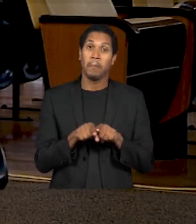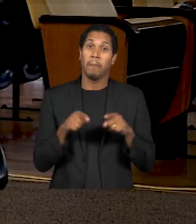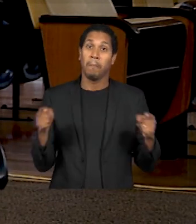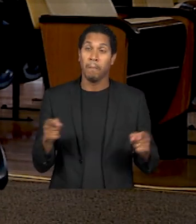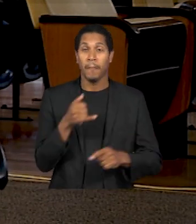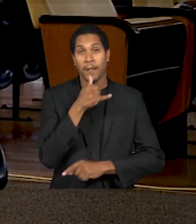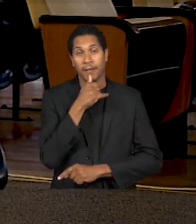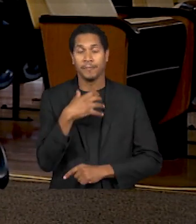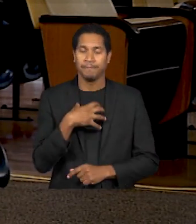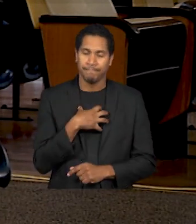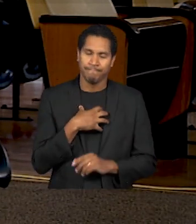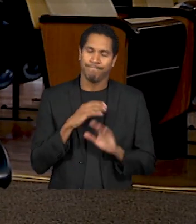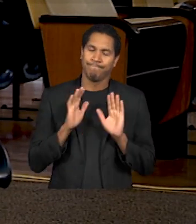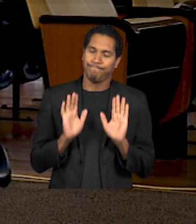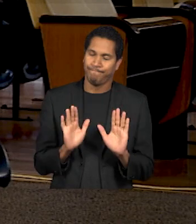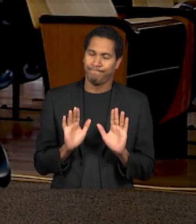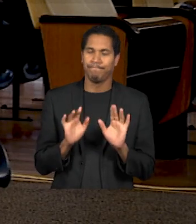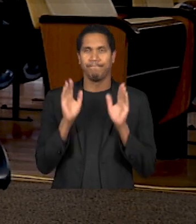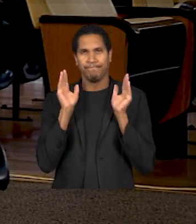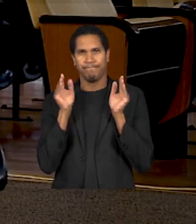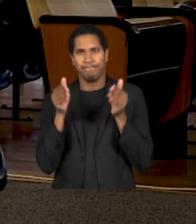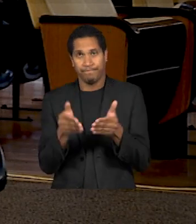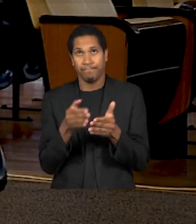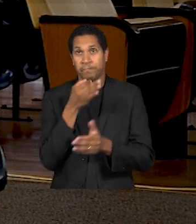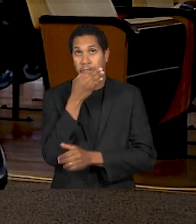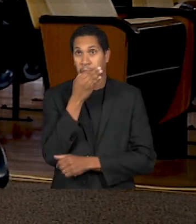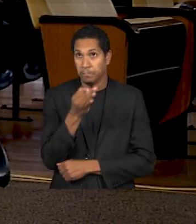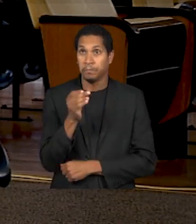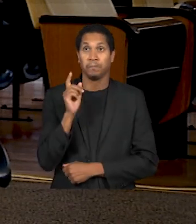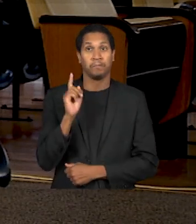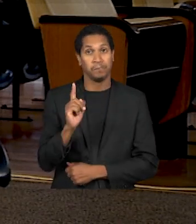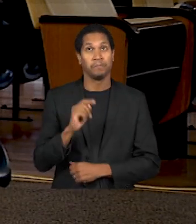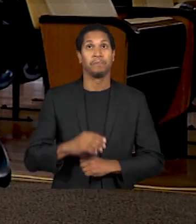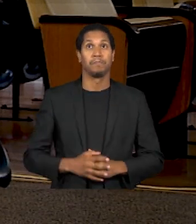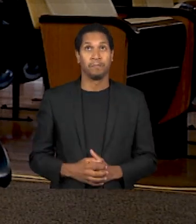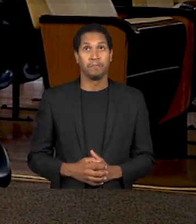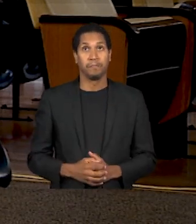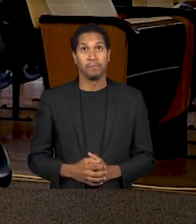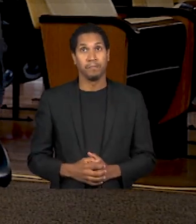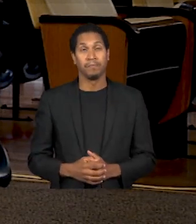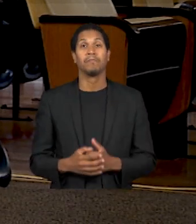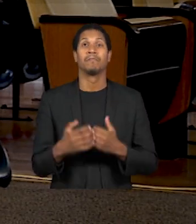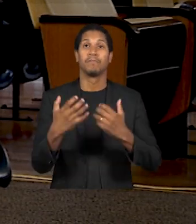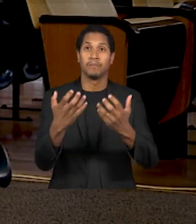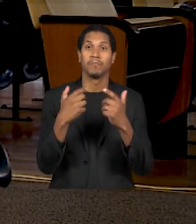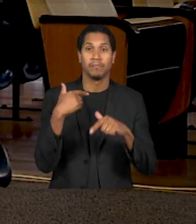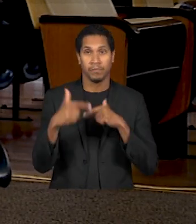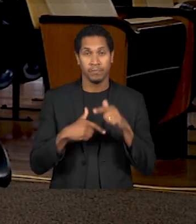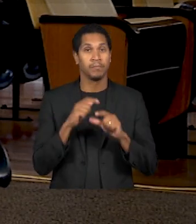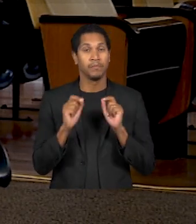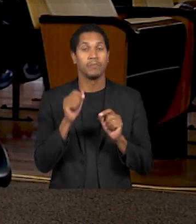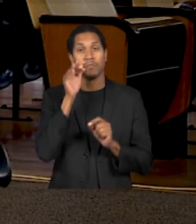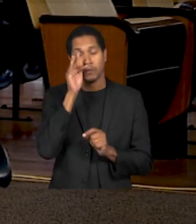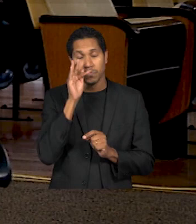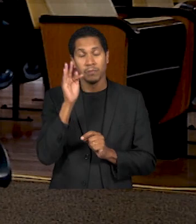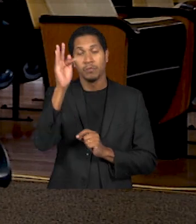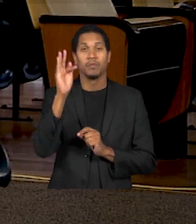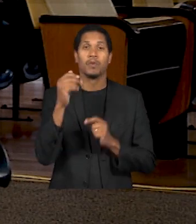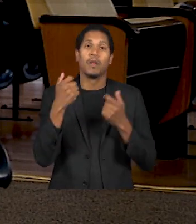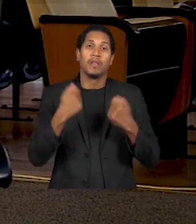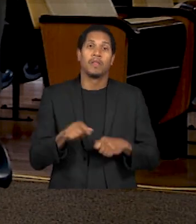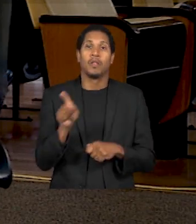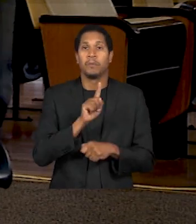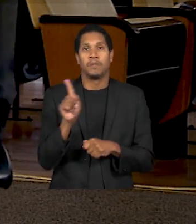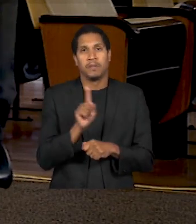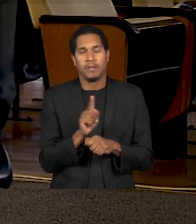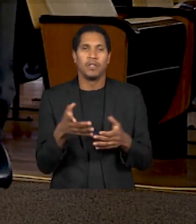Infelizmente, eu vou ser muito específica na minha opinião, tá? Eu quero trabalhar para que um dia não tenha essa